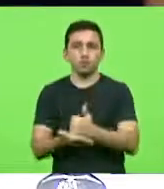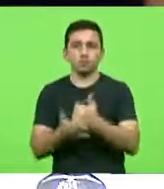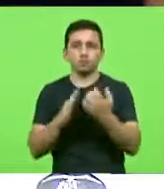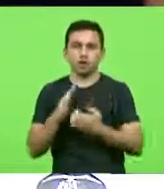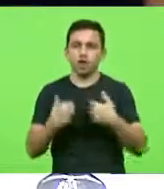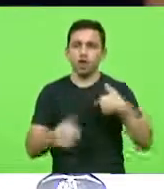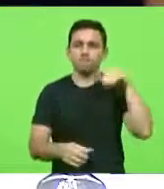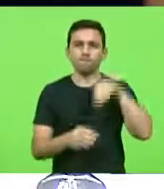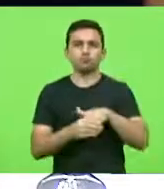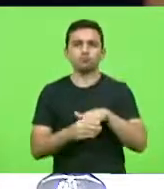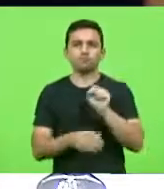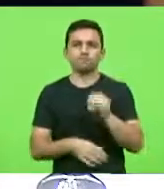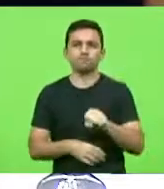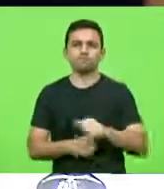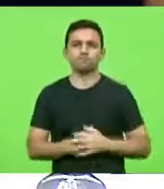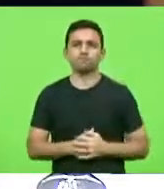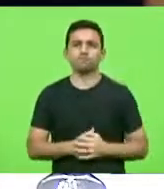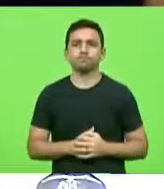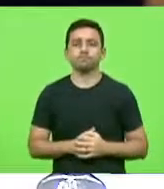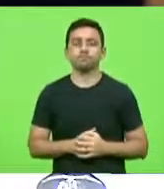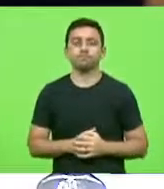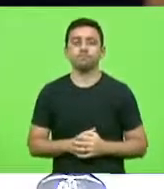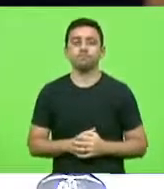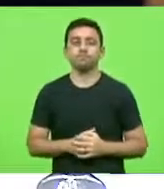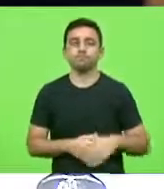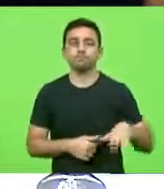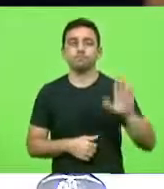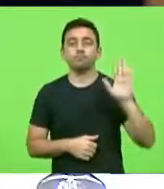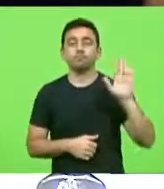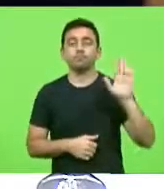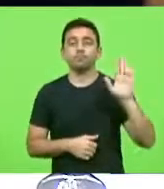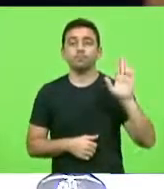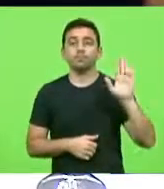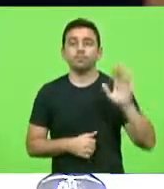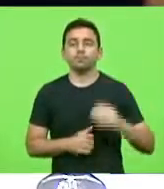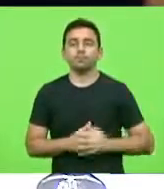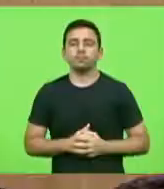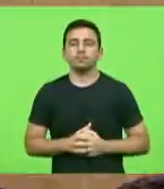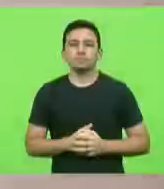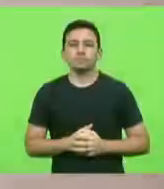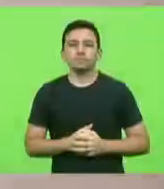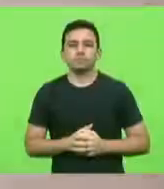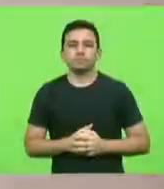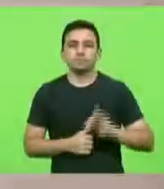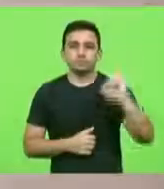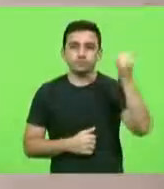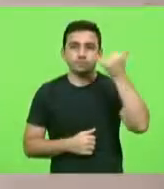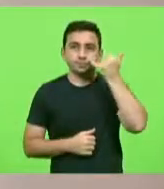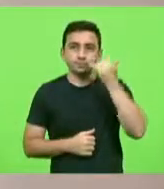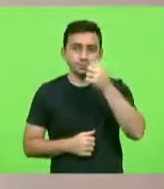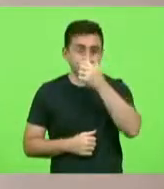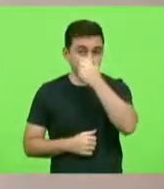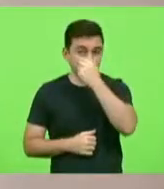louvor, parabéns e muito obrigado. Senhor presidente. Deputado Jair Mioto.